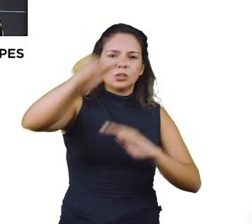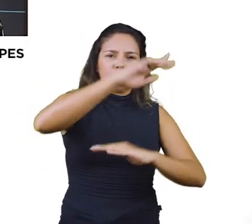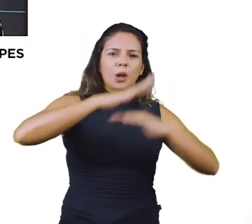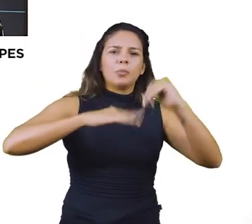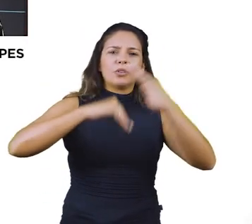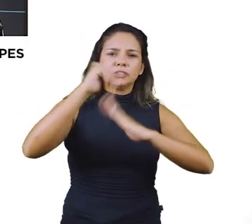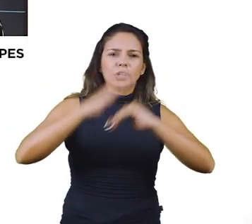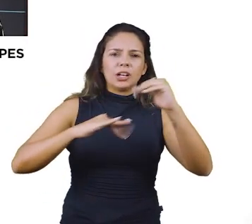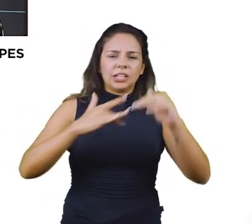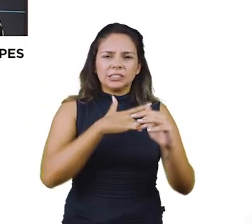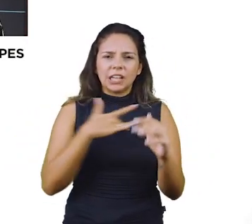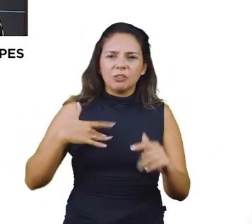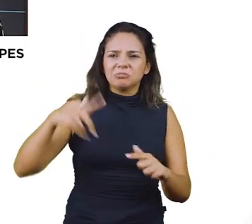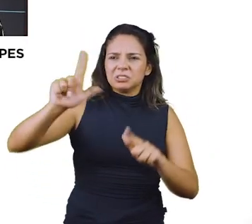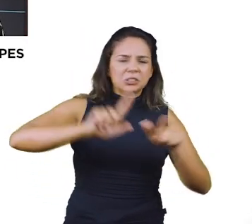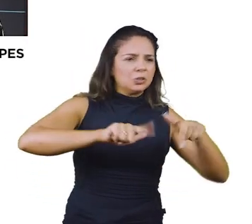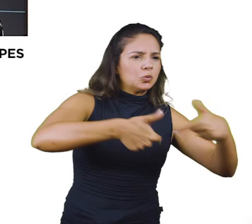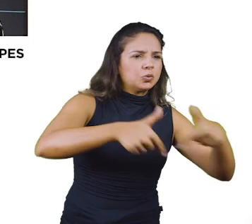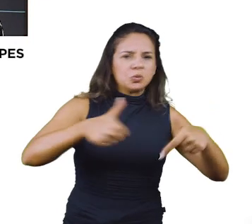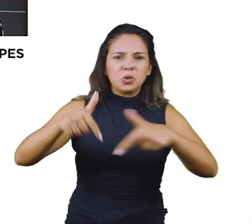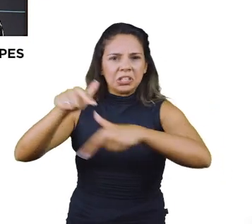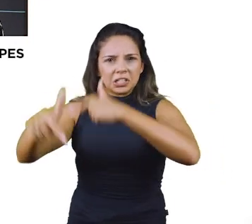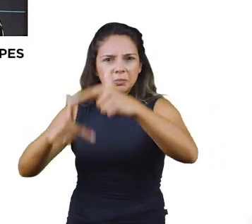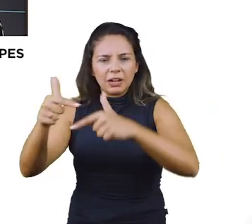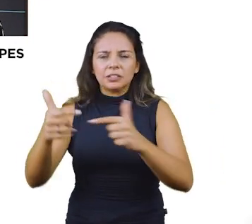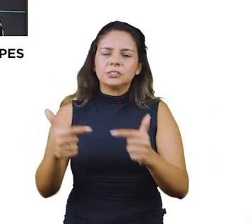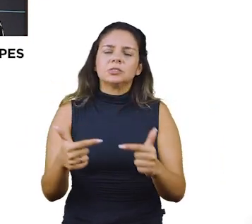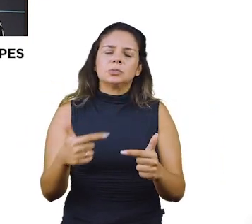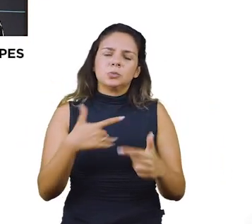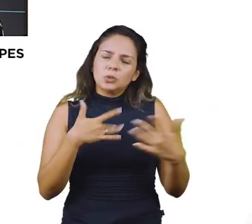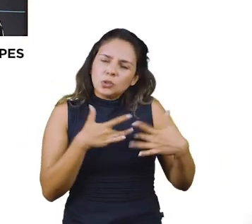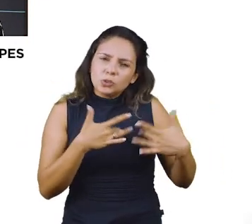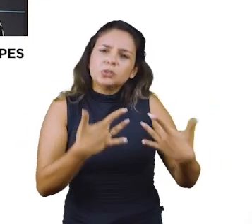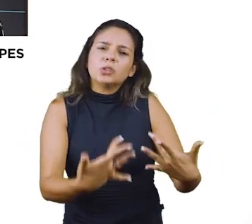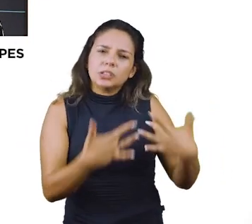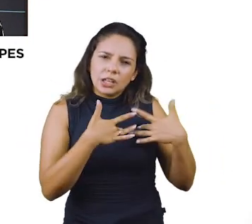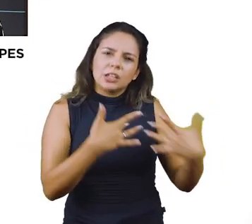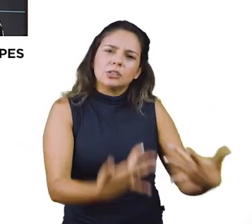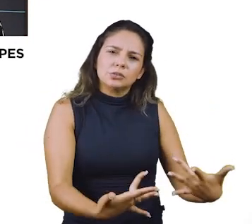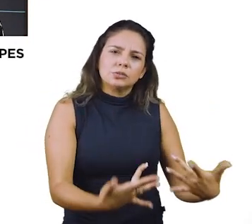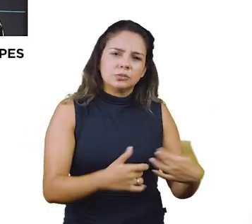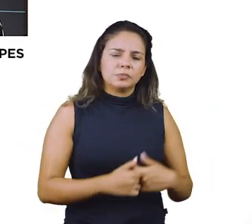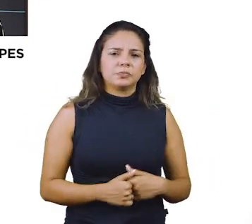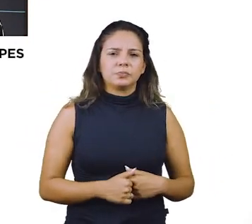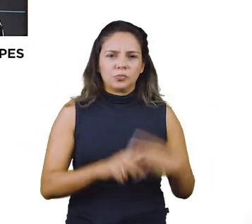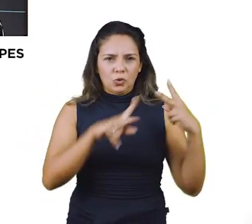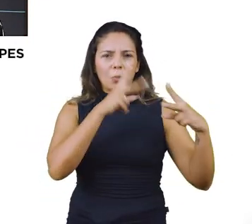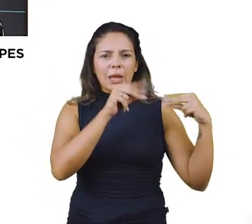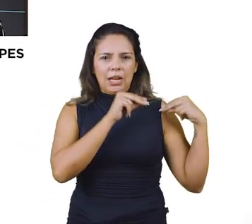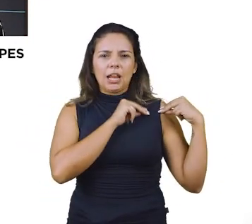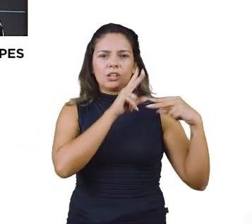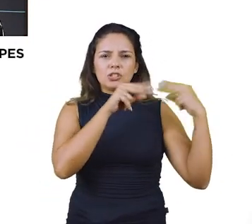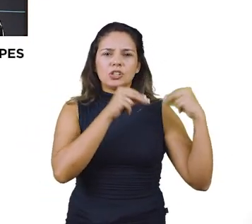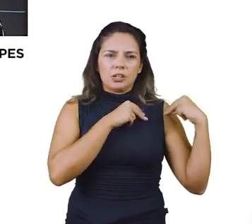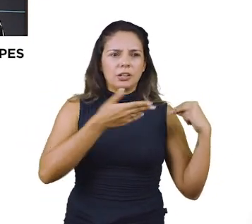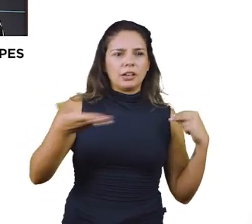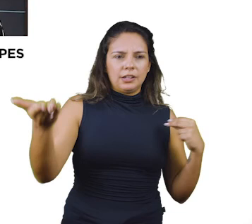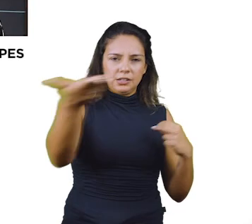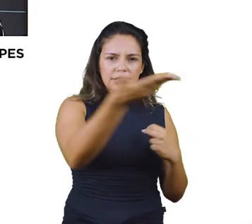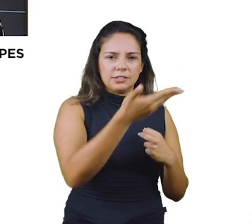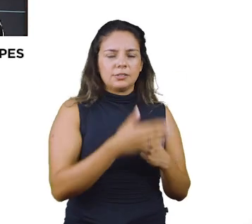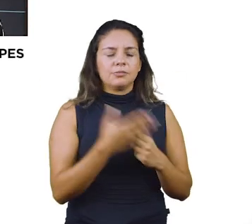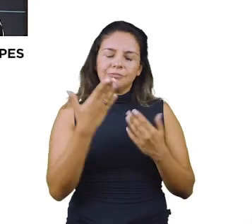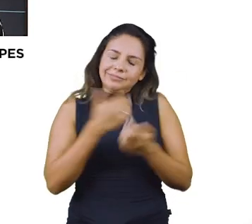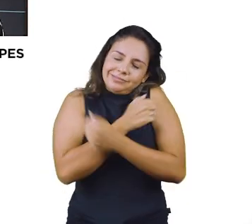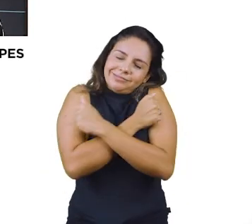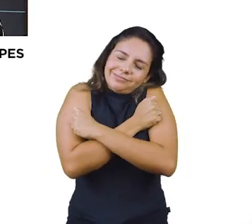essas 110 mil mortes que se somam agora às nossas famílias, não podem ser números, não são números, nunca serão. Um